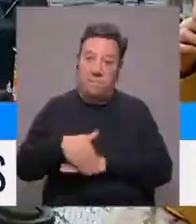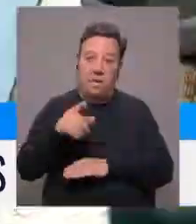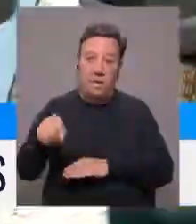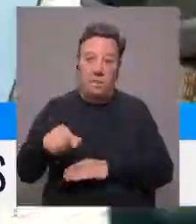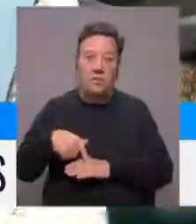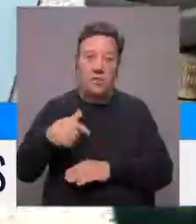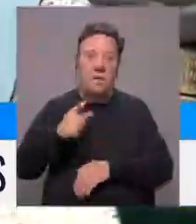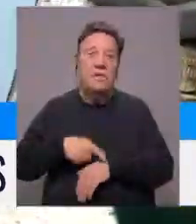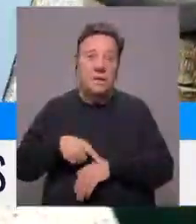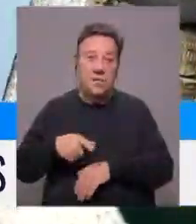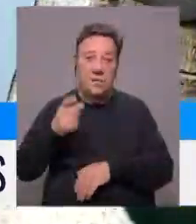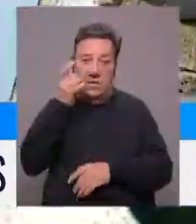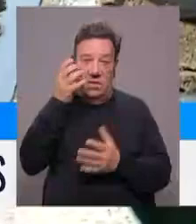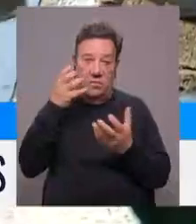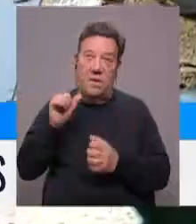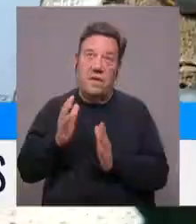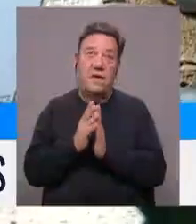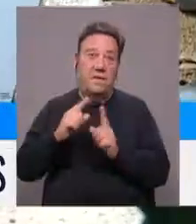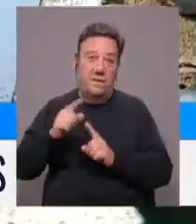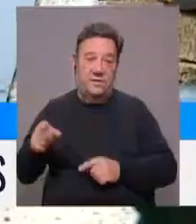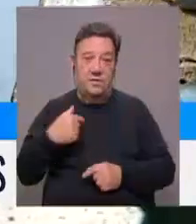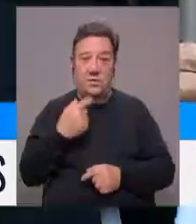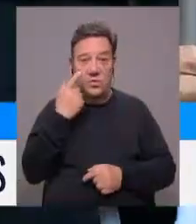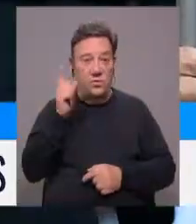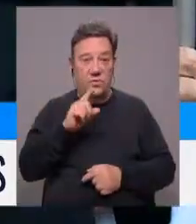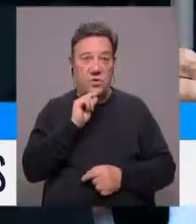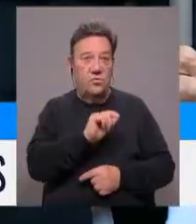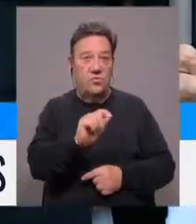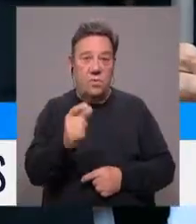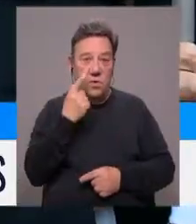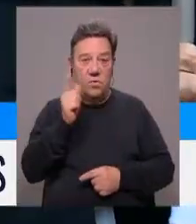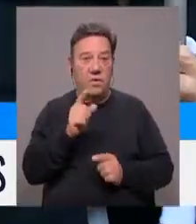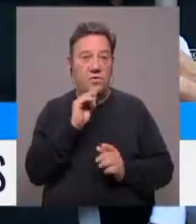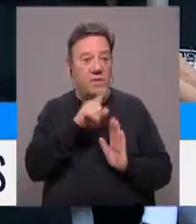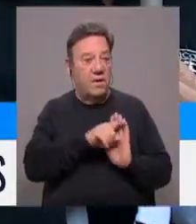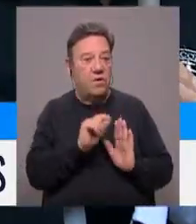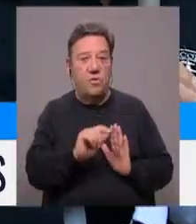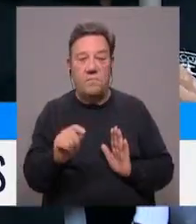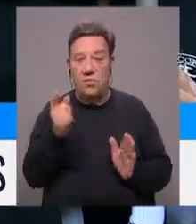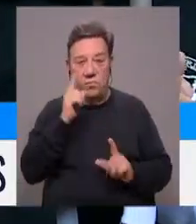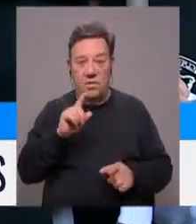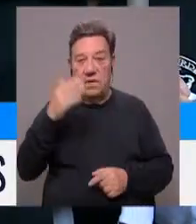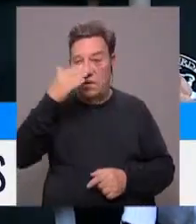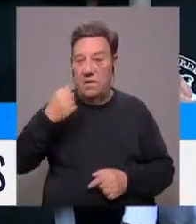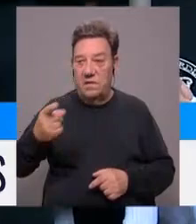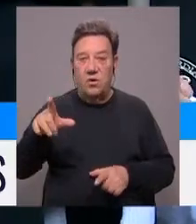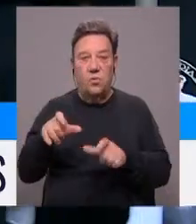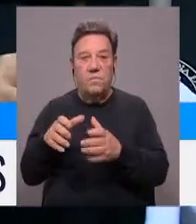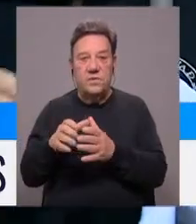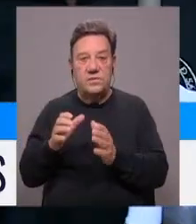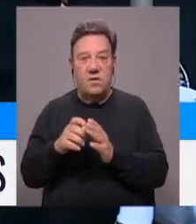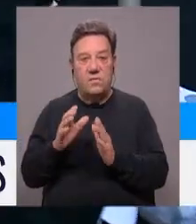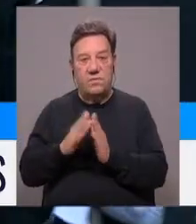pelos tempos nublados da Igreja. Eu ainda não conheço os nomes, ainda não conheço a lista, e nos próximos dias a Comissão Diocesana, o